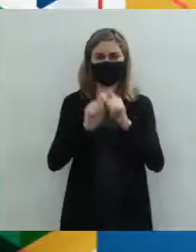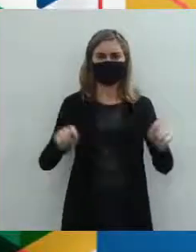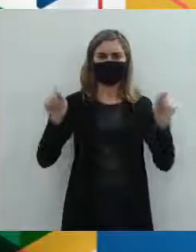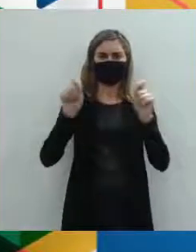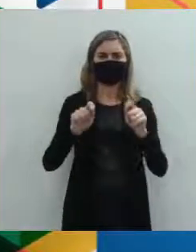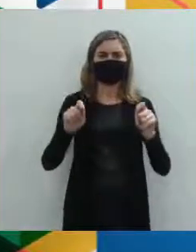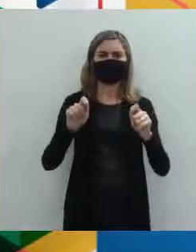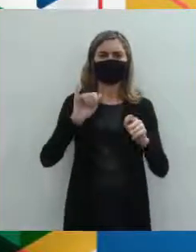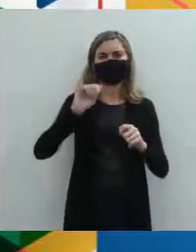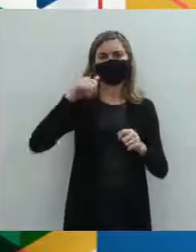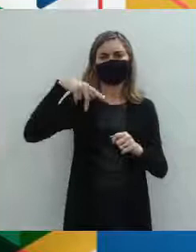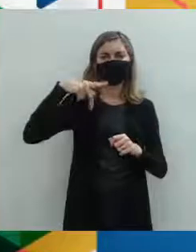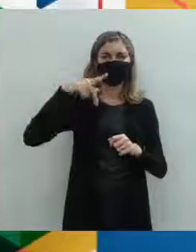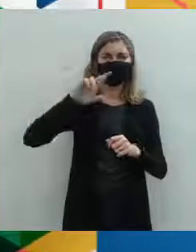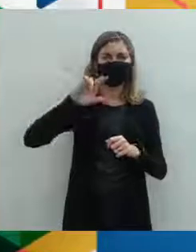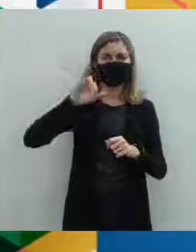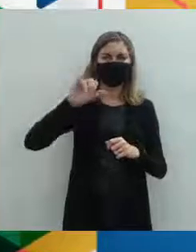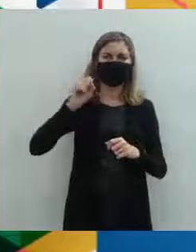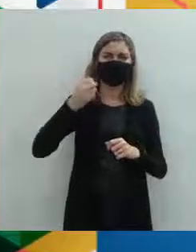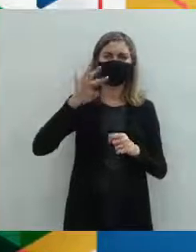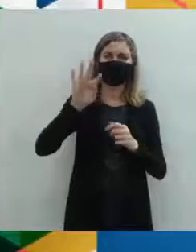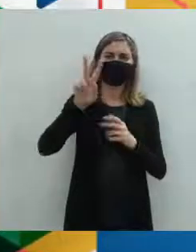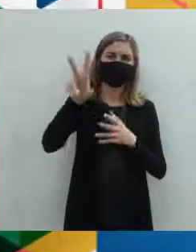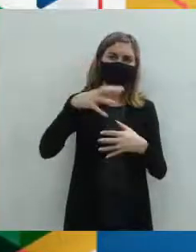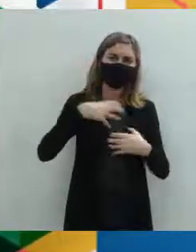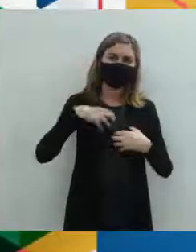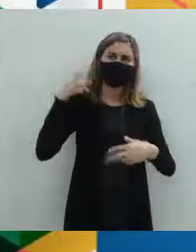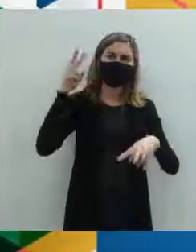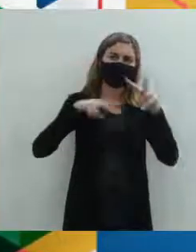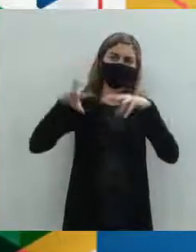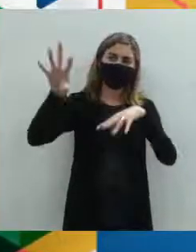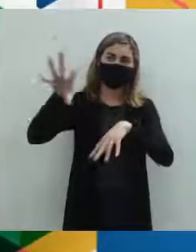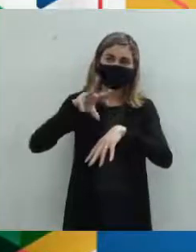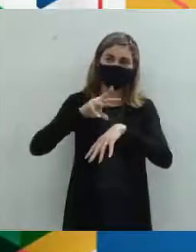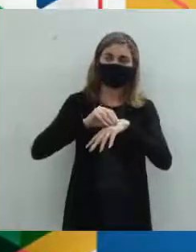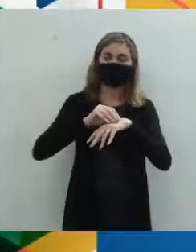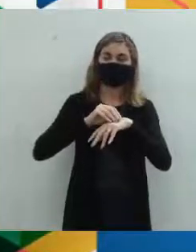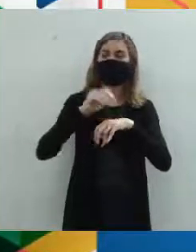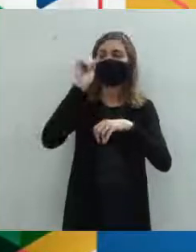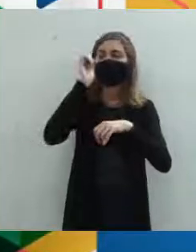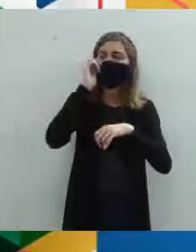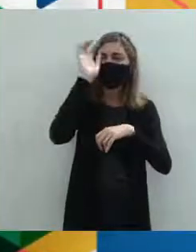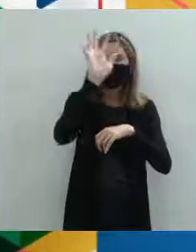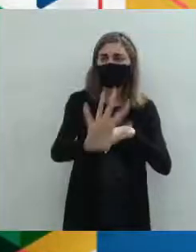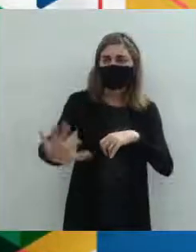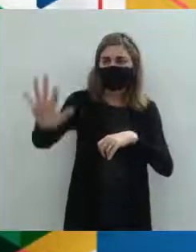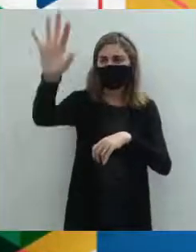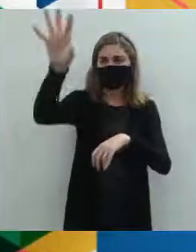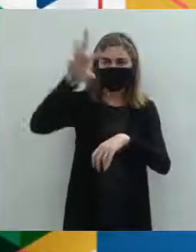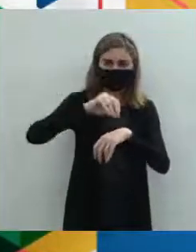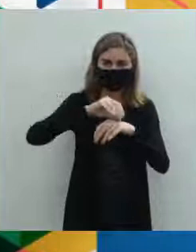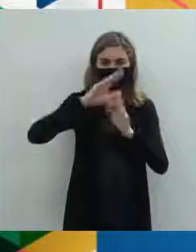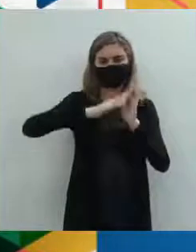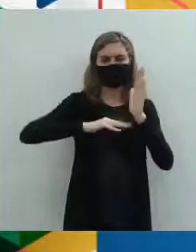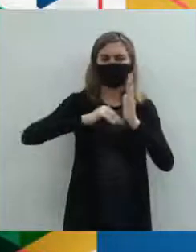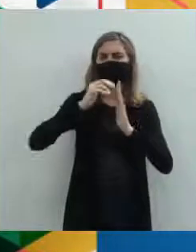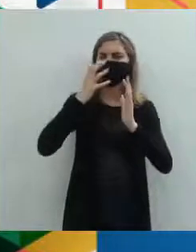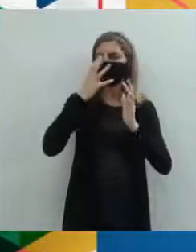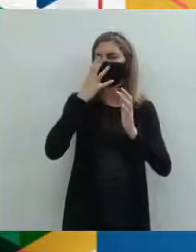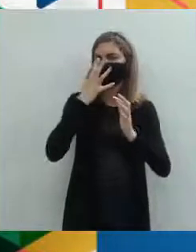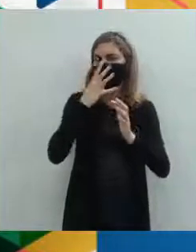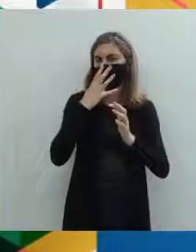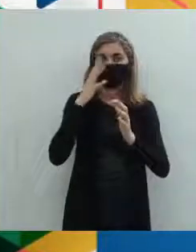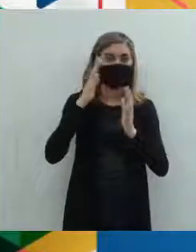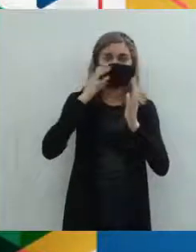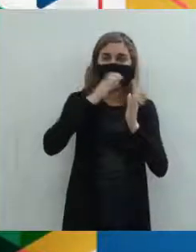impressionismo, eles retratavam sensações visuais imediatas de uma cena. Então, a partir do momento que eles observavam uma cena, eles